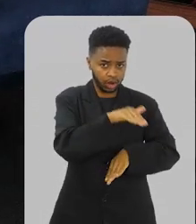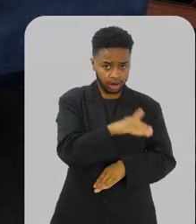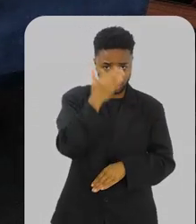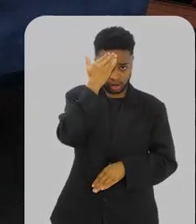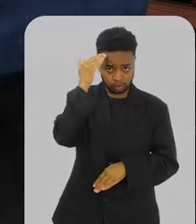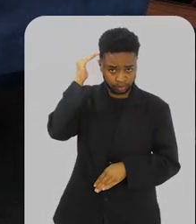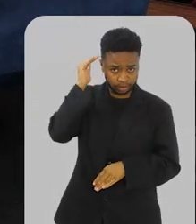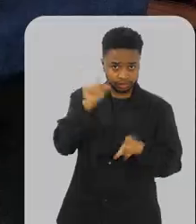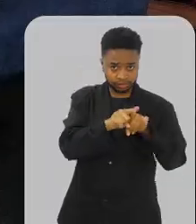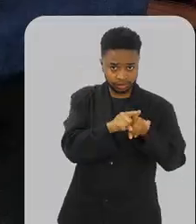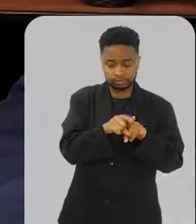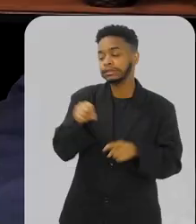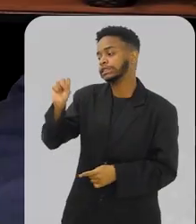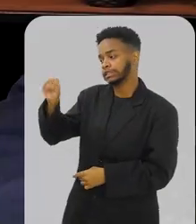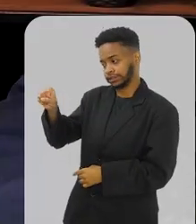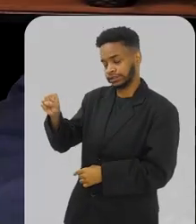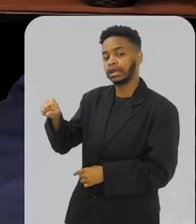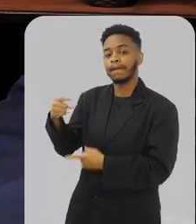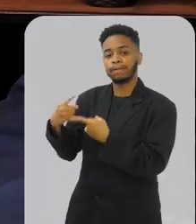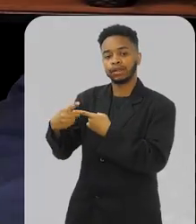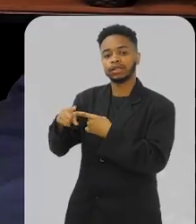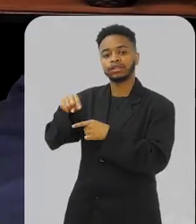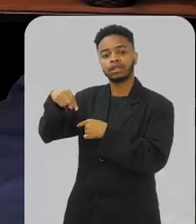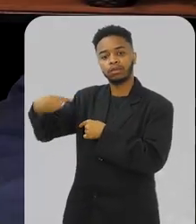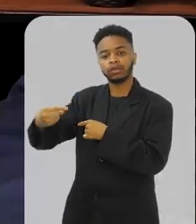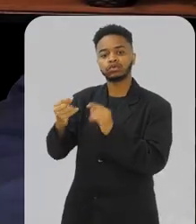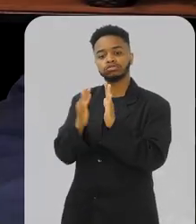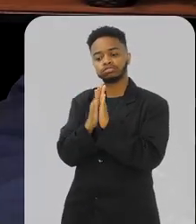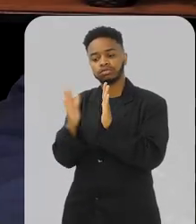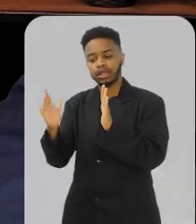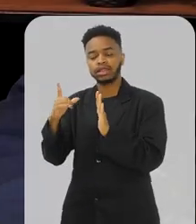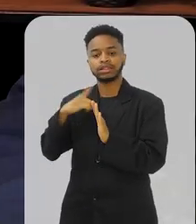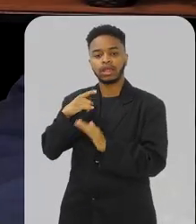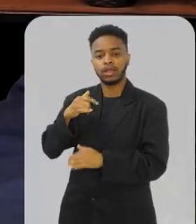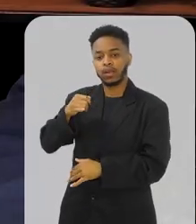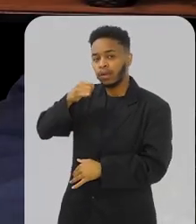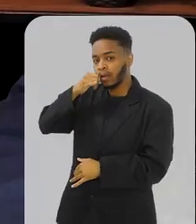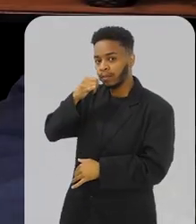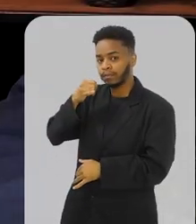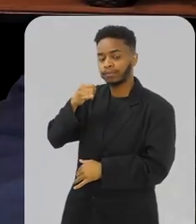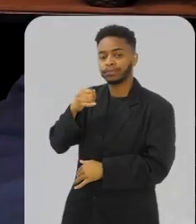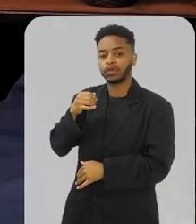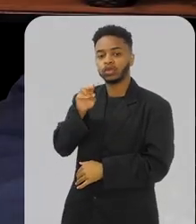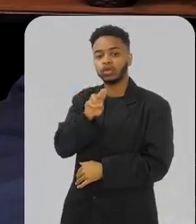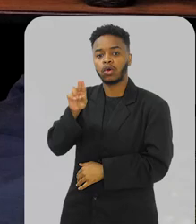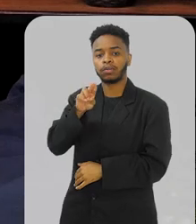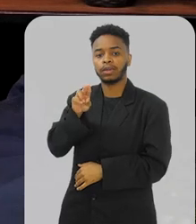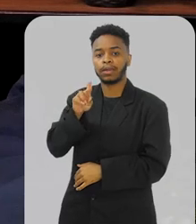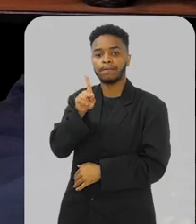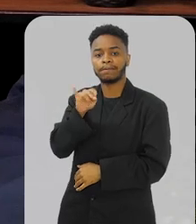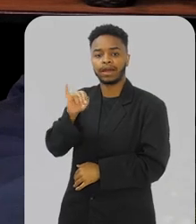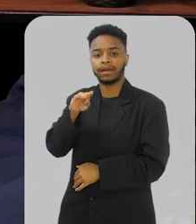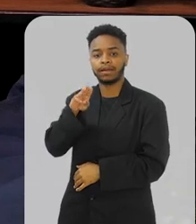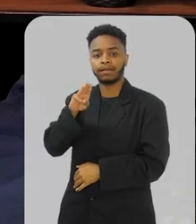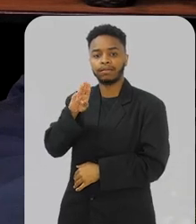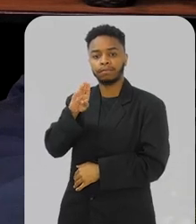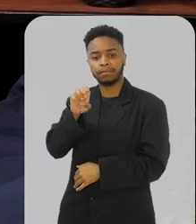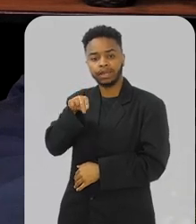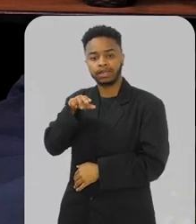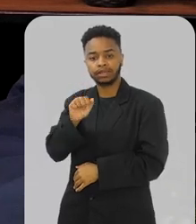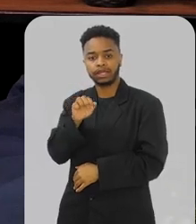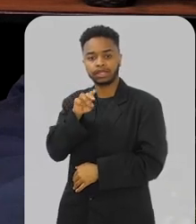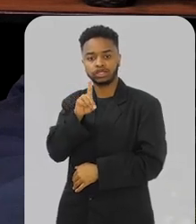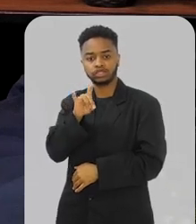também. Também. Foi passando os anos. Eu trabalho com um preto velho chamado Pai Benedito de Angola. E quando eu fundei a